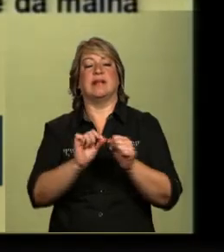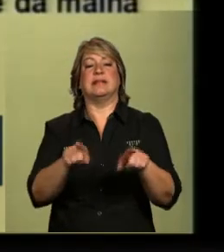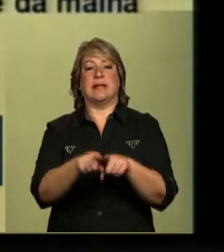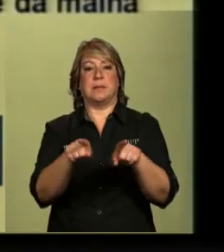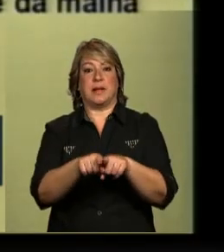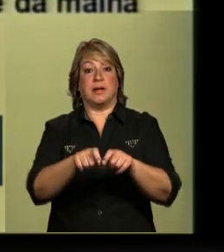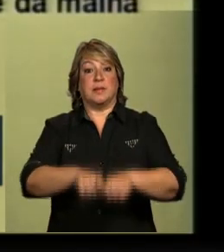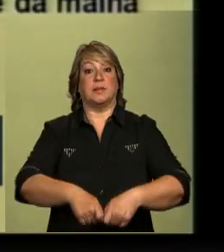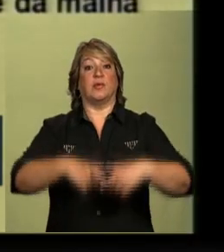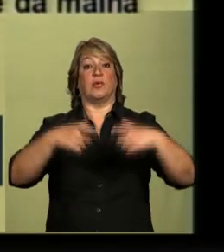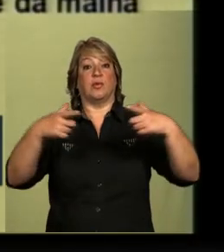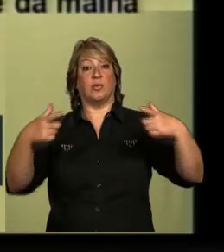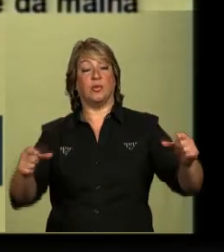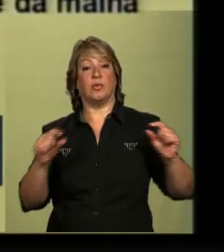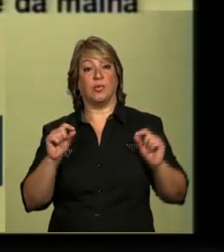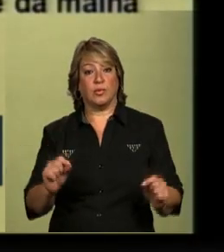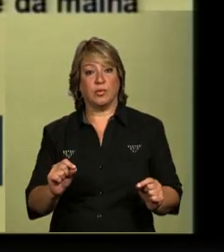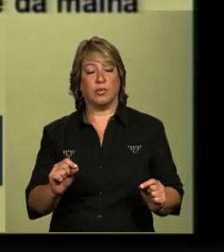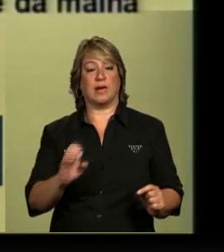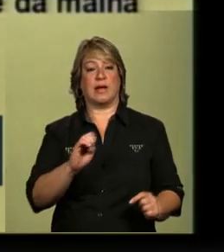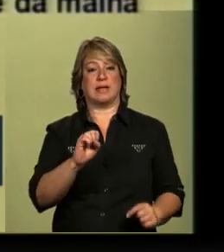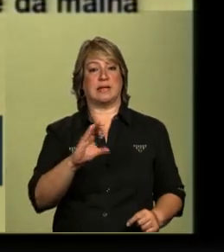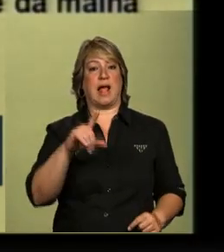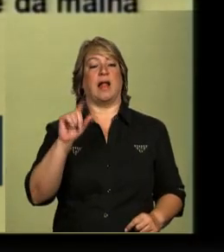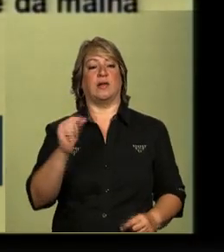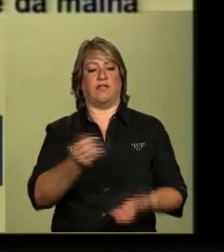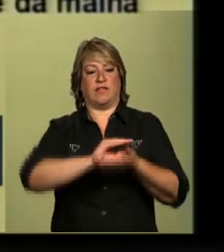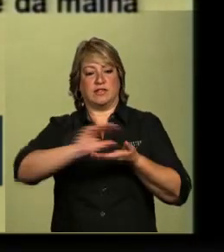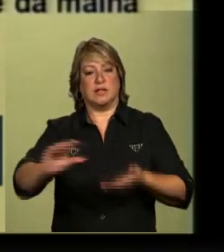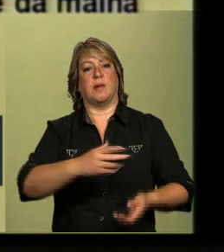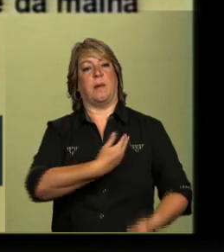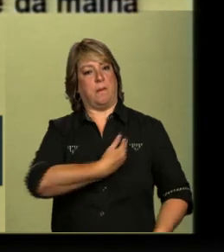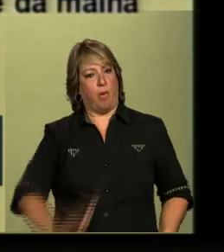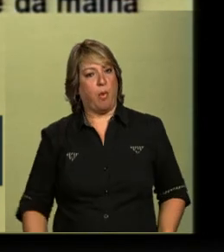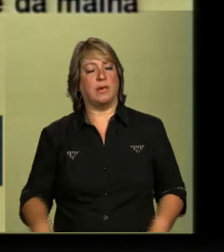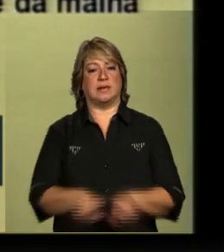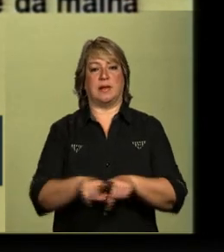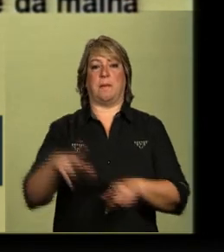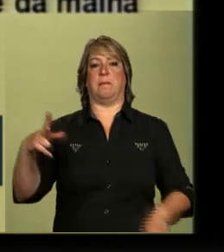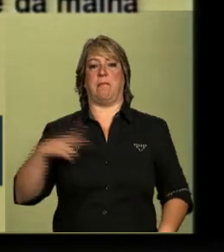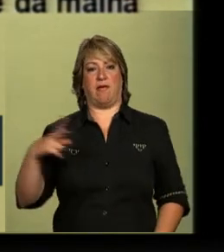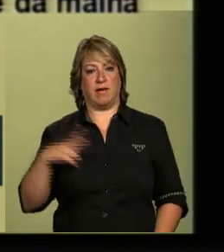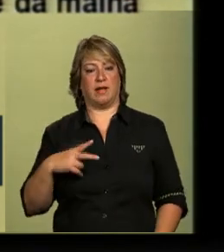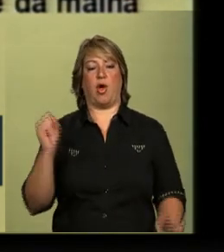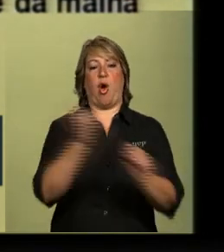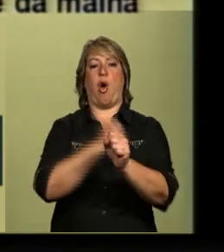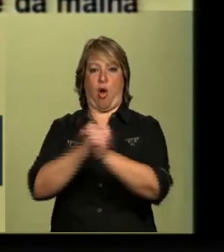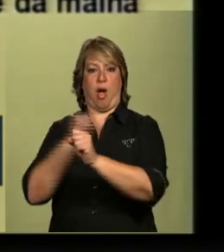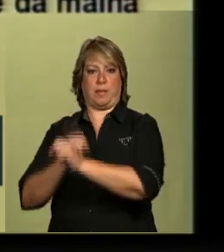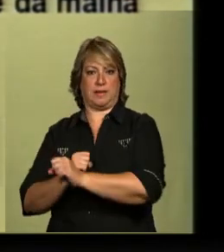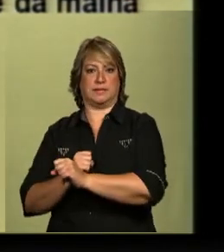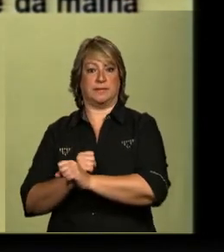a ampliação da escala dos investimentos públicos e privados em infraestrutura ó e aqui